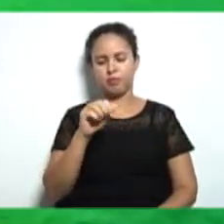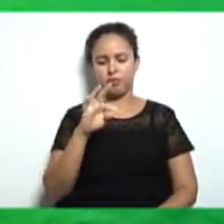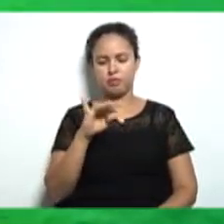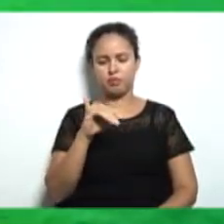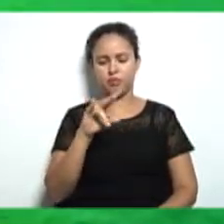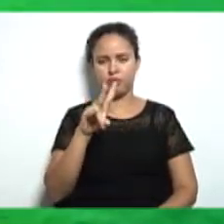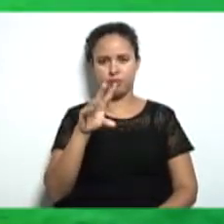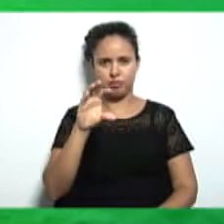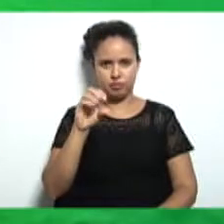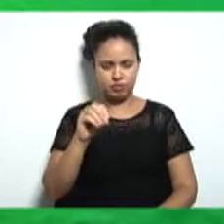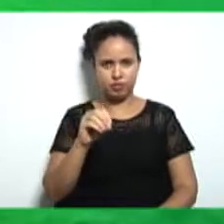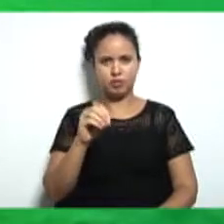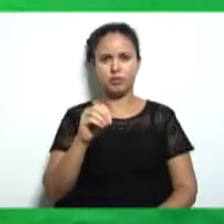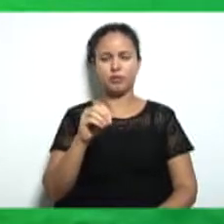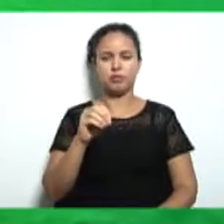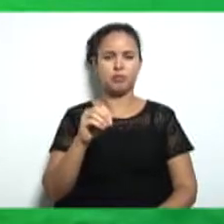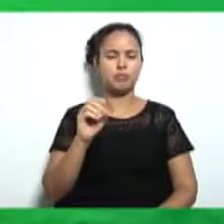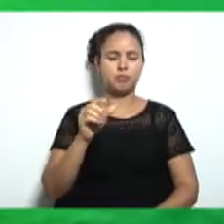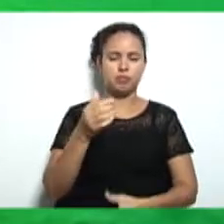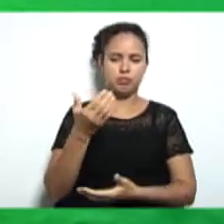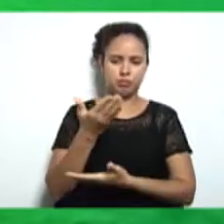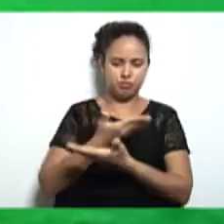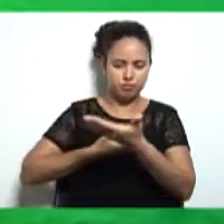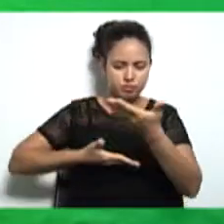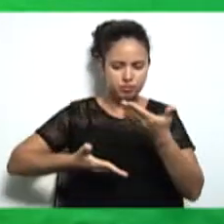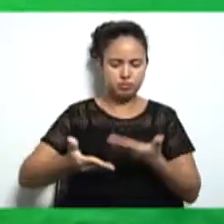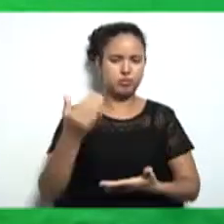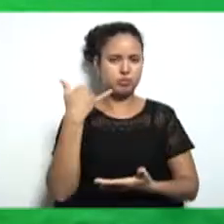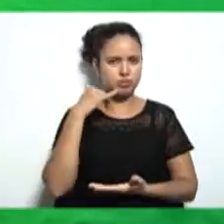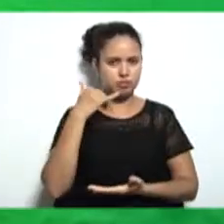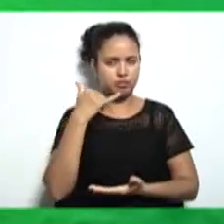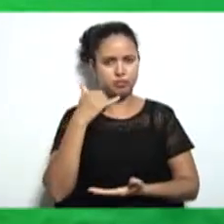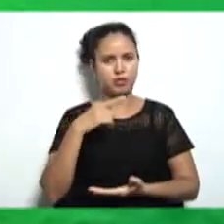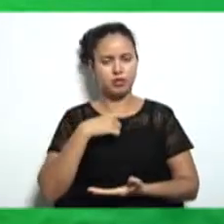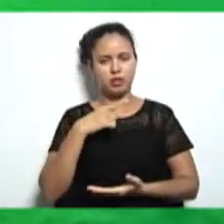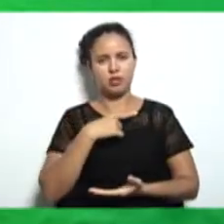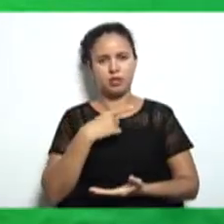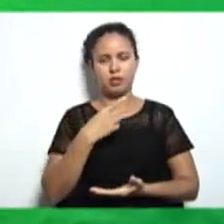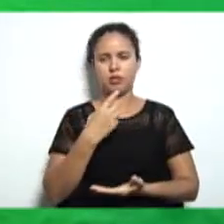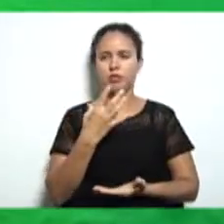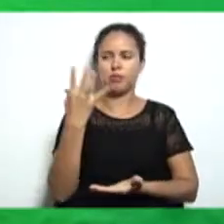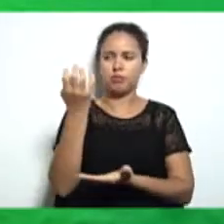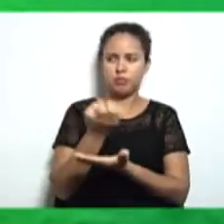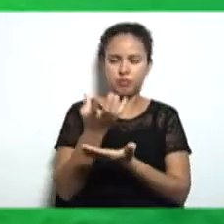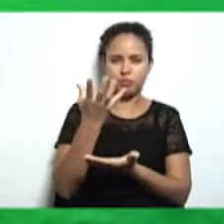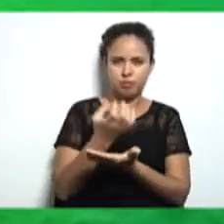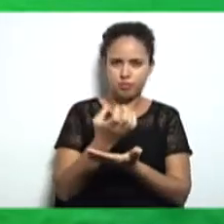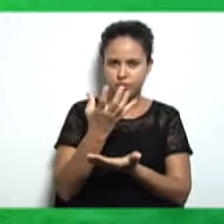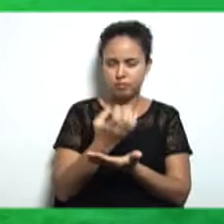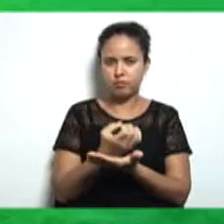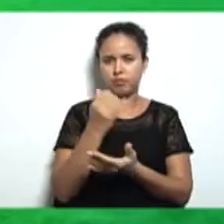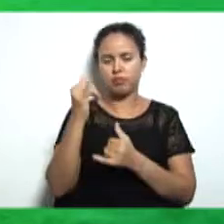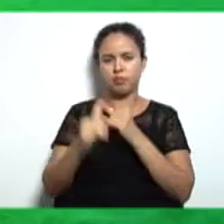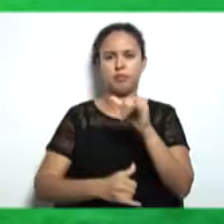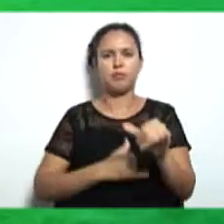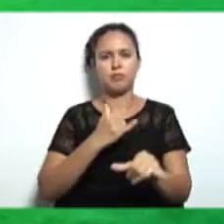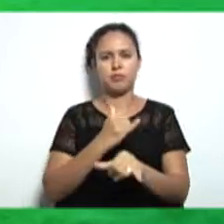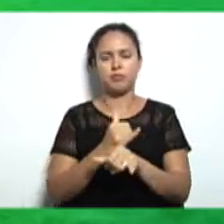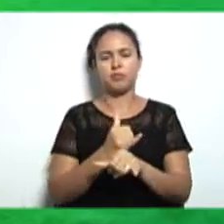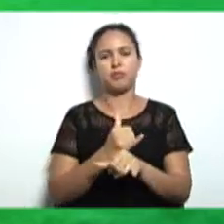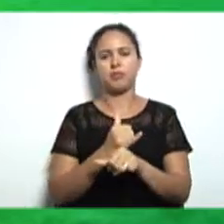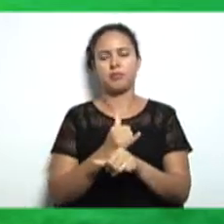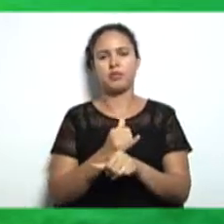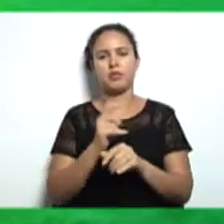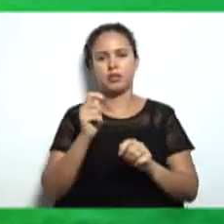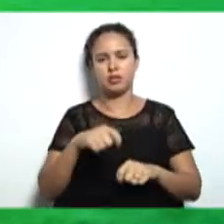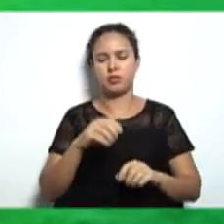do celular, dentro de cada celular, ele tem um sistema chamado Wi-Fi Direct. E esse Wi-Fi Direct ligado, ele consegue